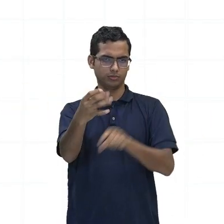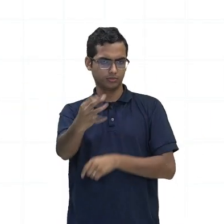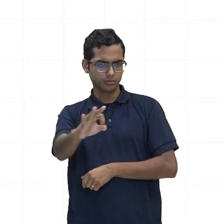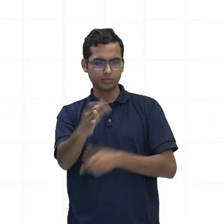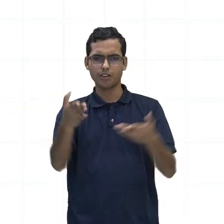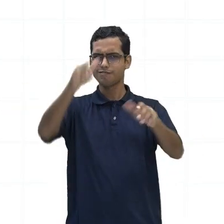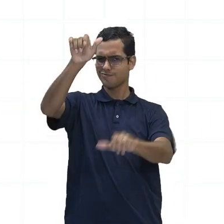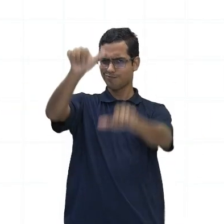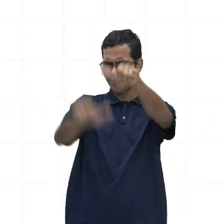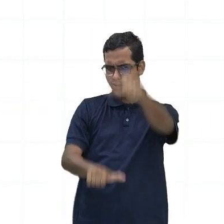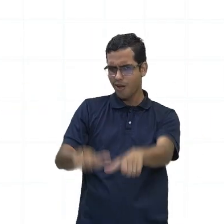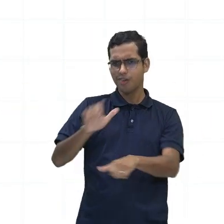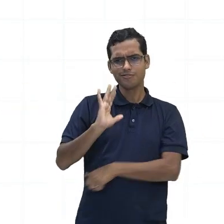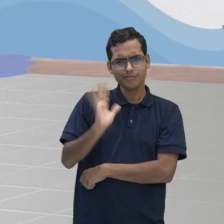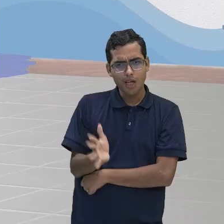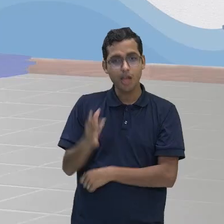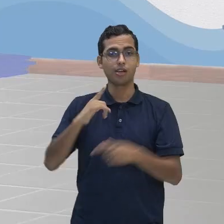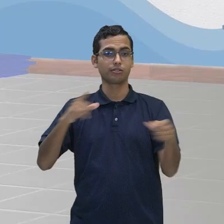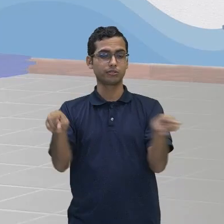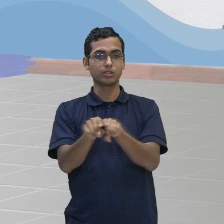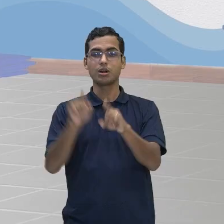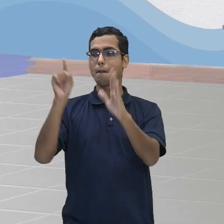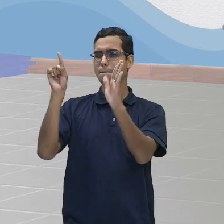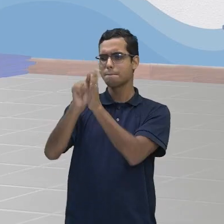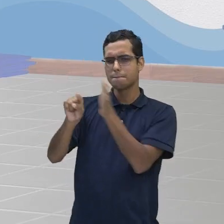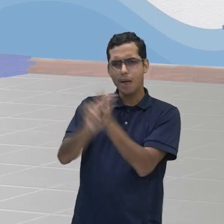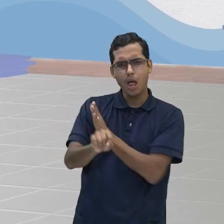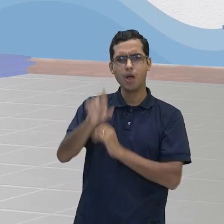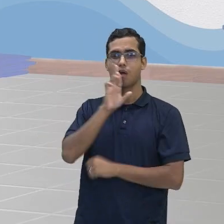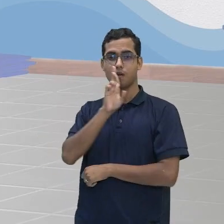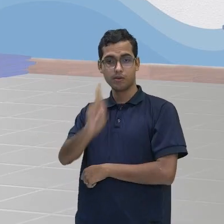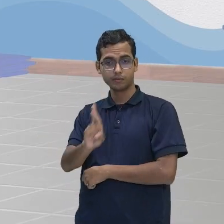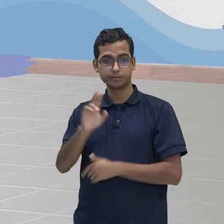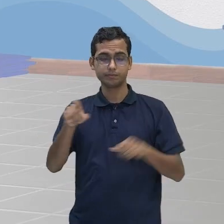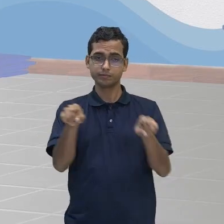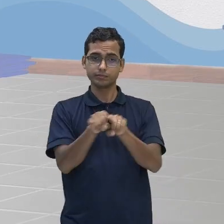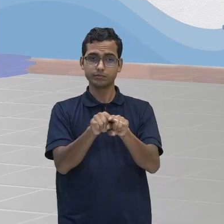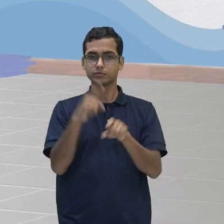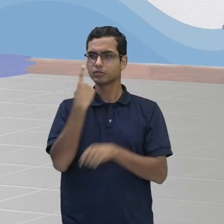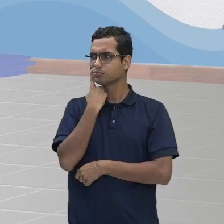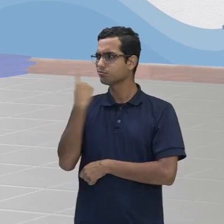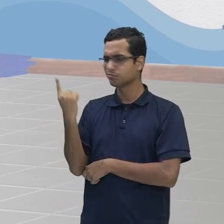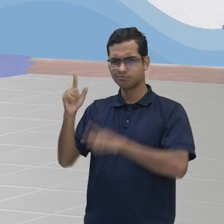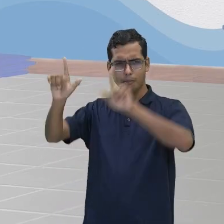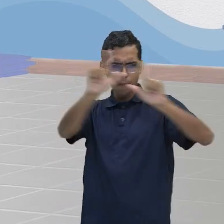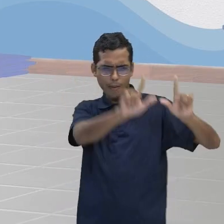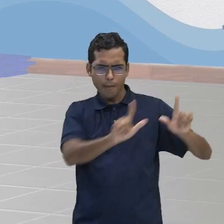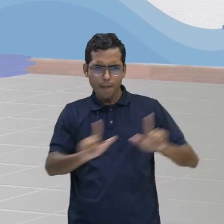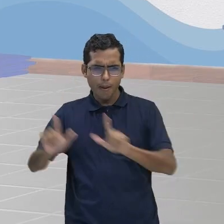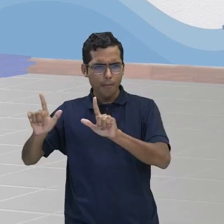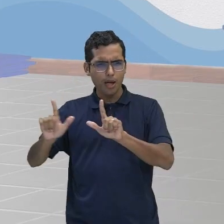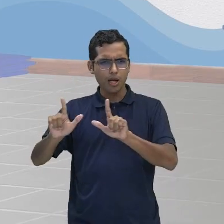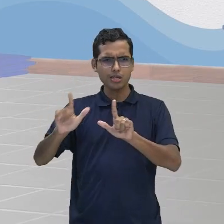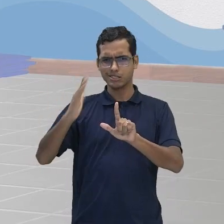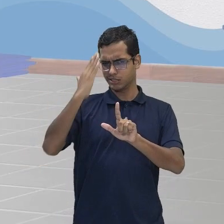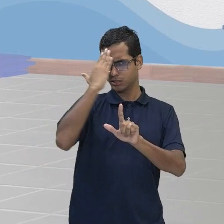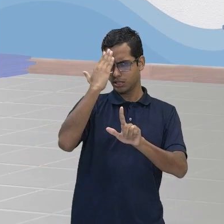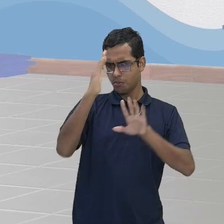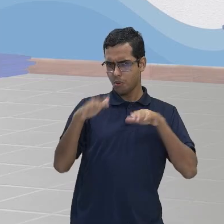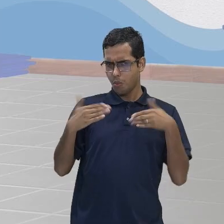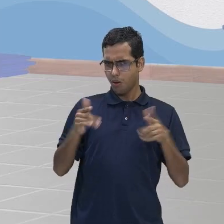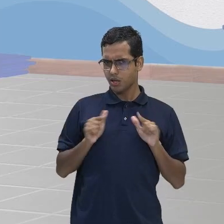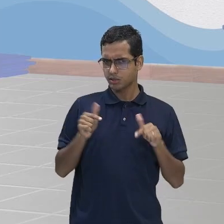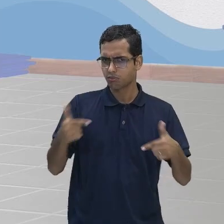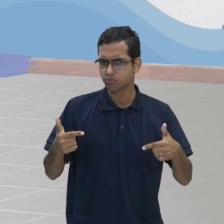responder aqui algumas perguntinhas. Você sabe que atividades são essas? Acredito que vocês já